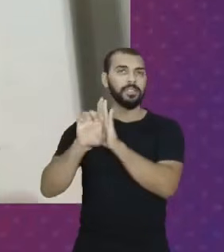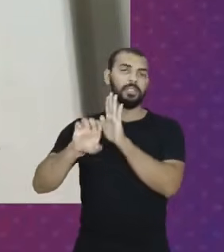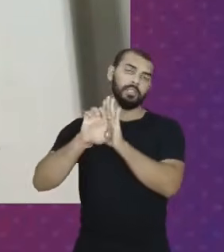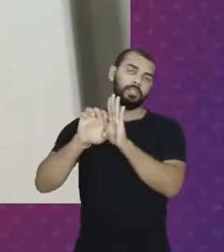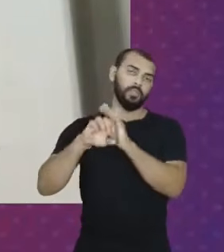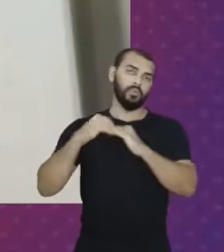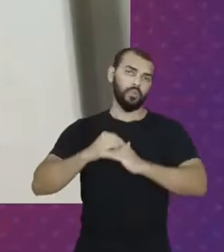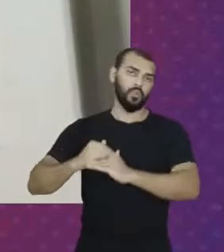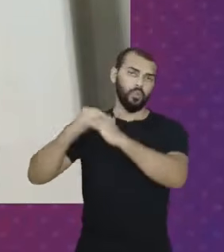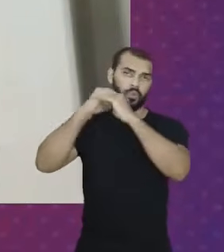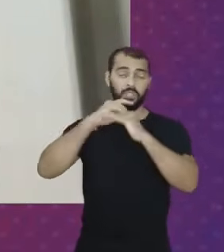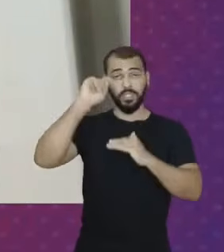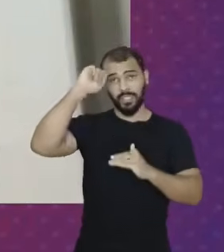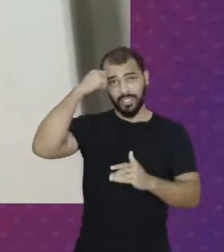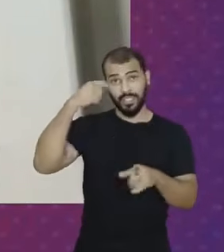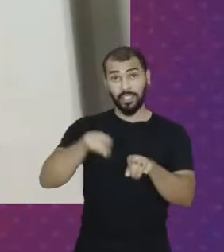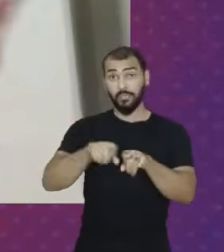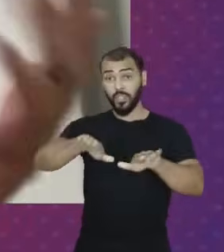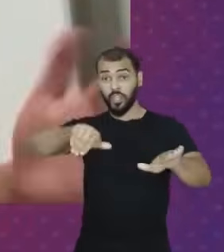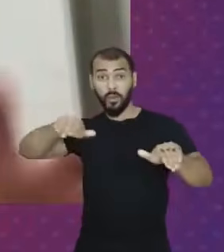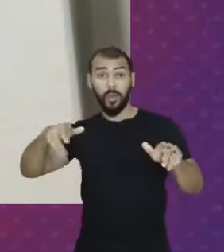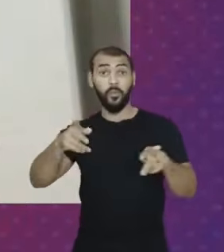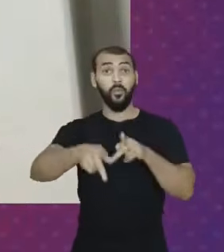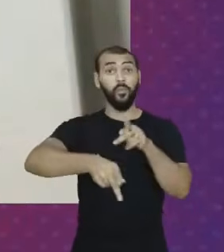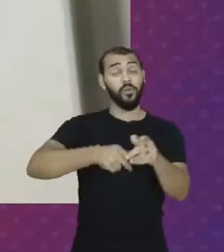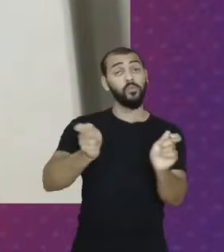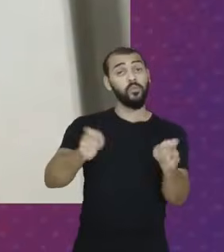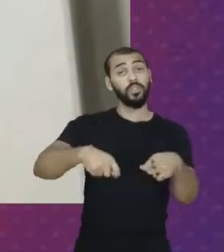e trazendo a população para discutir, jovens,